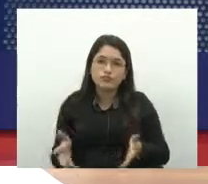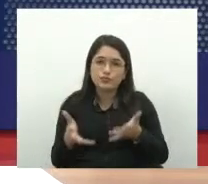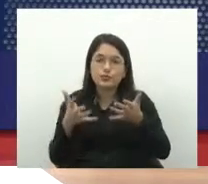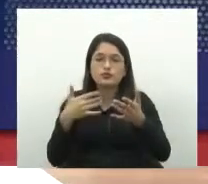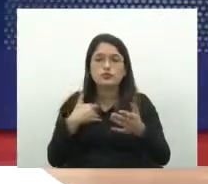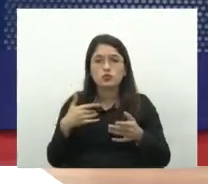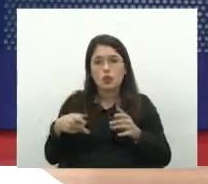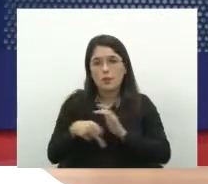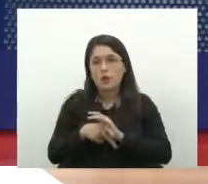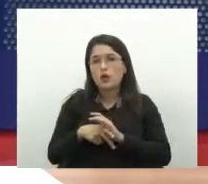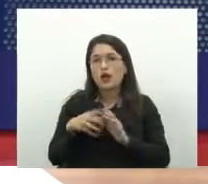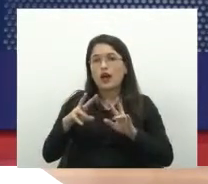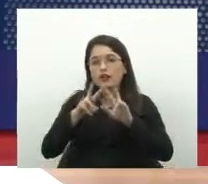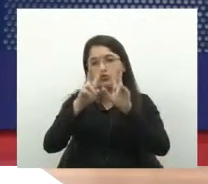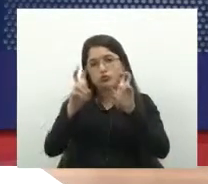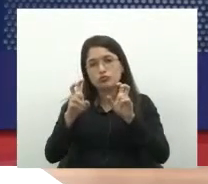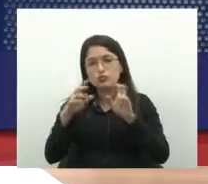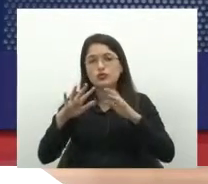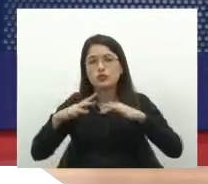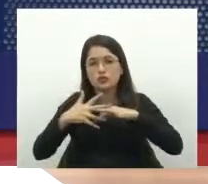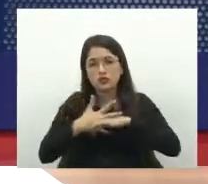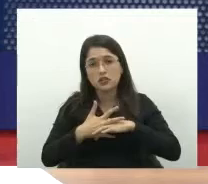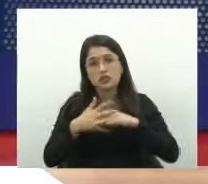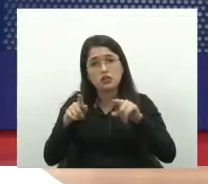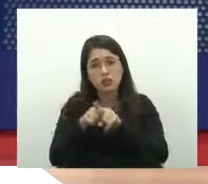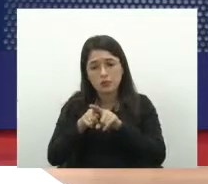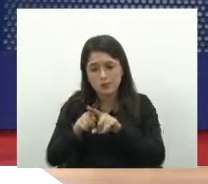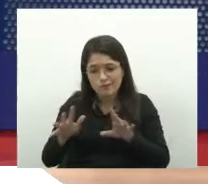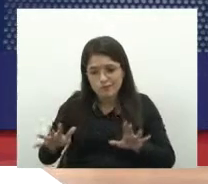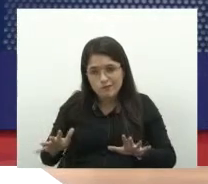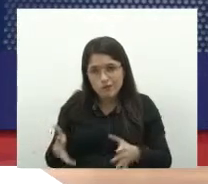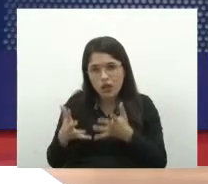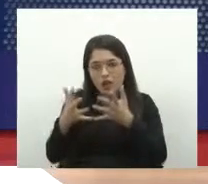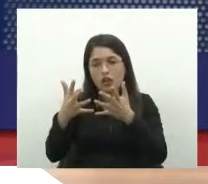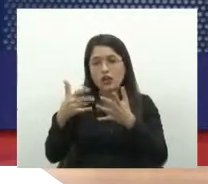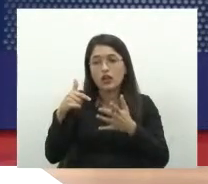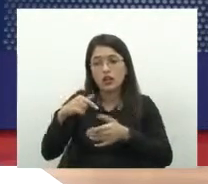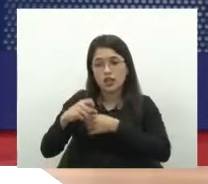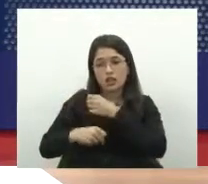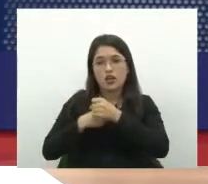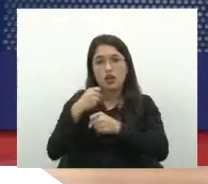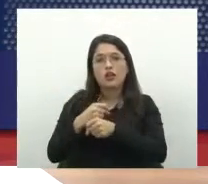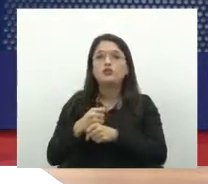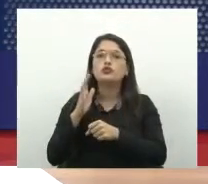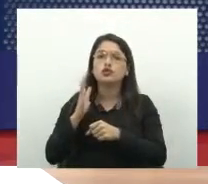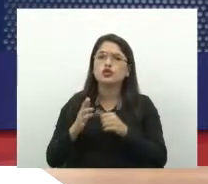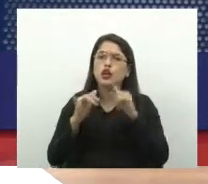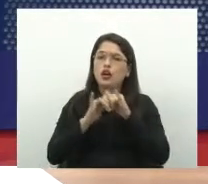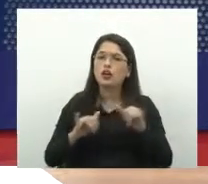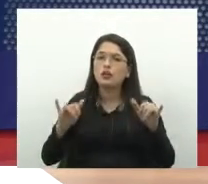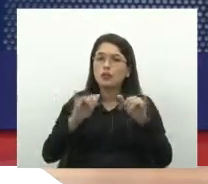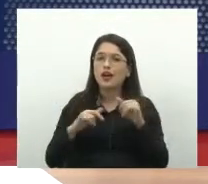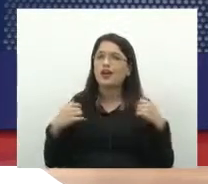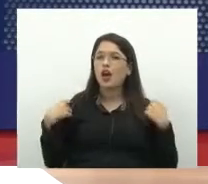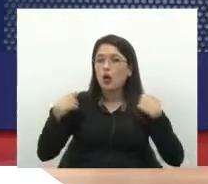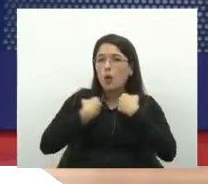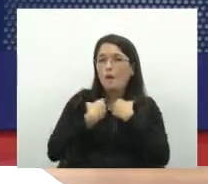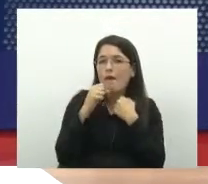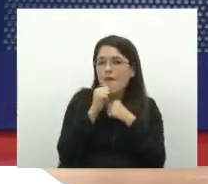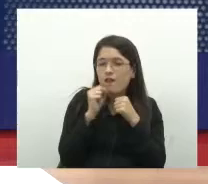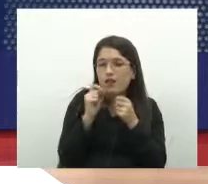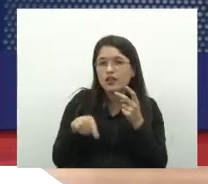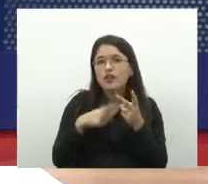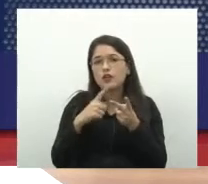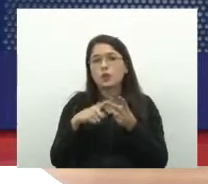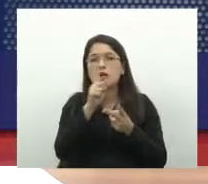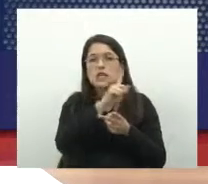ações de cidadania, inclusive. Esse ano, por exemplo, já comunicamos a campanha do agasalho, combate à dengue, zika,